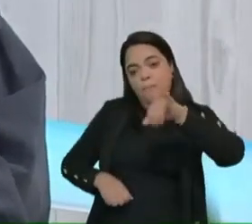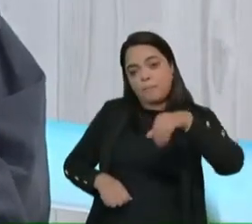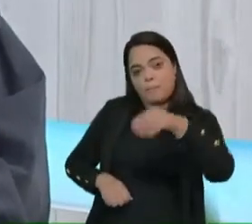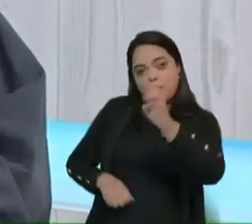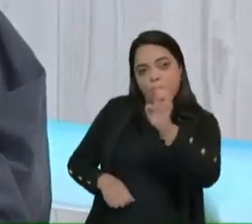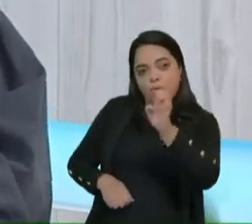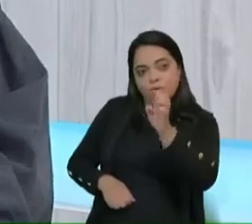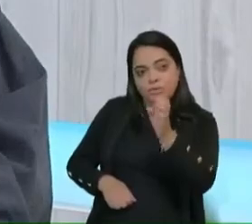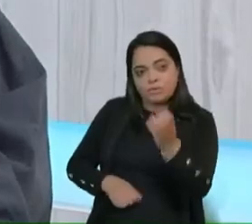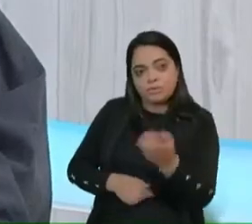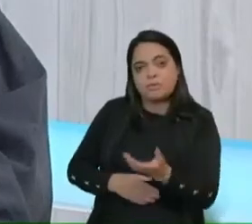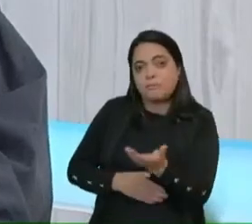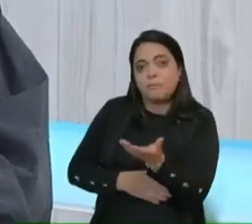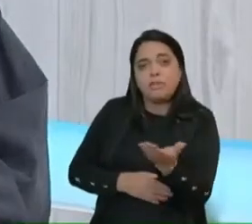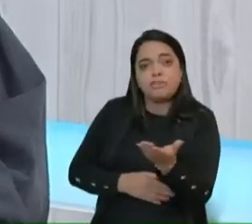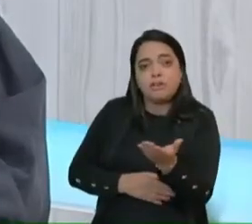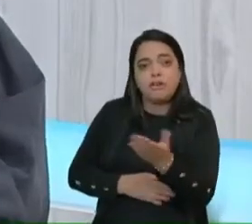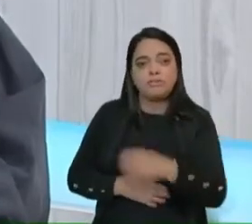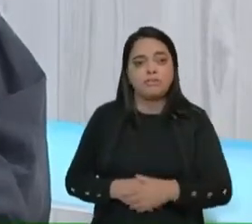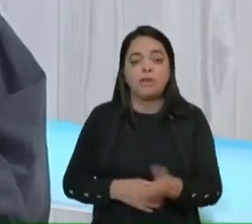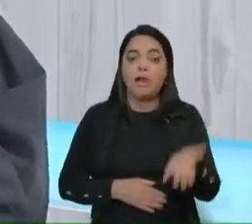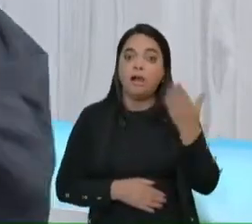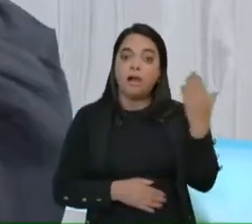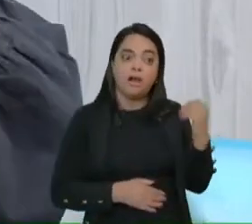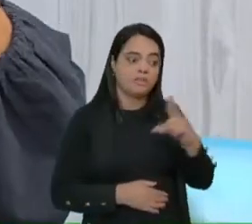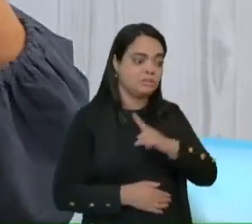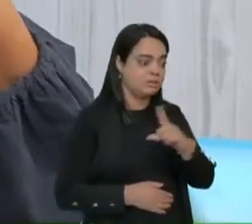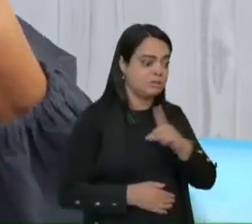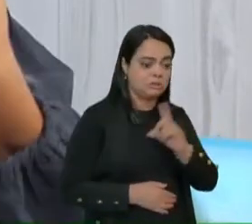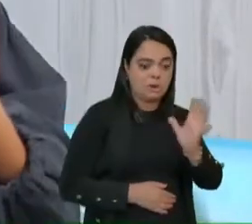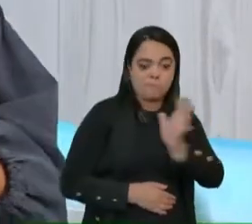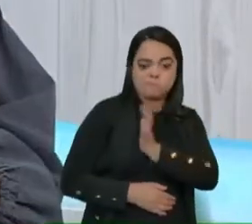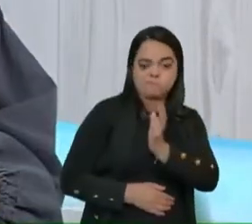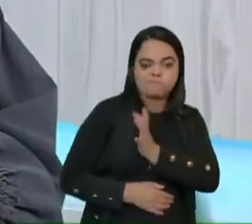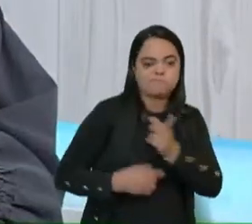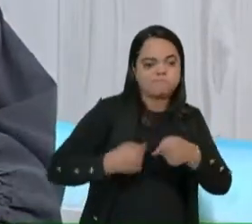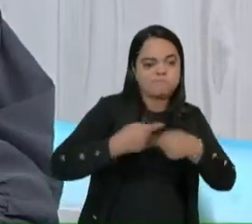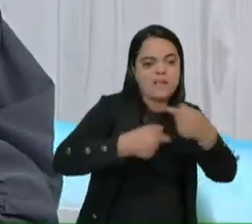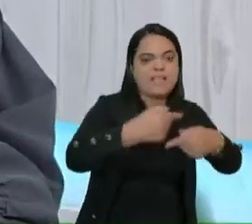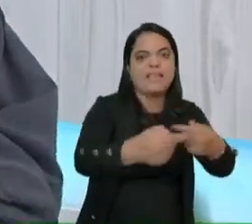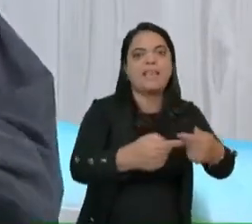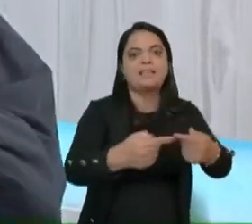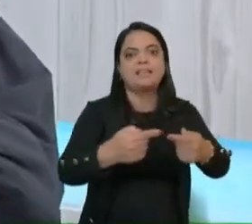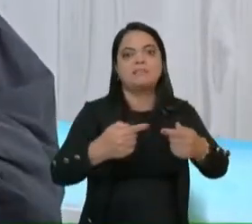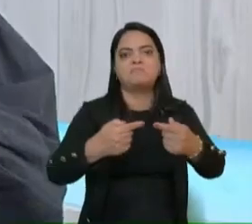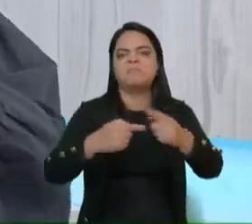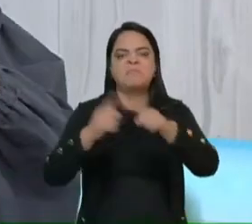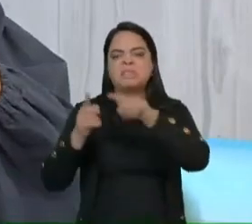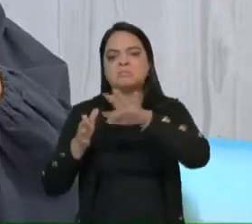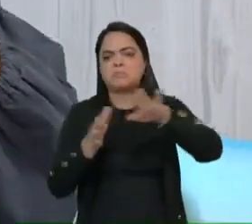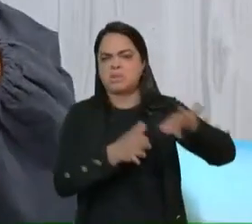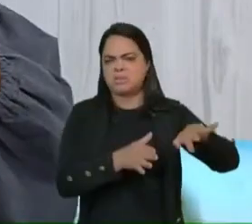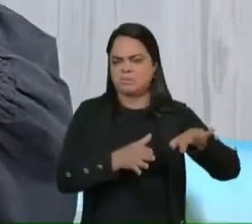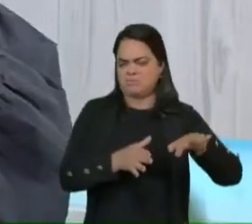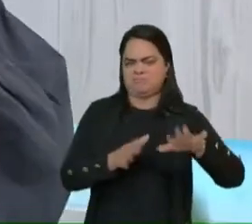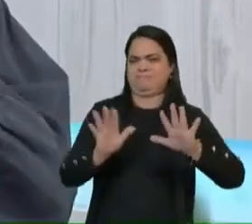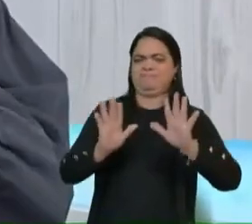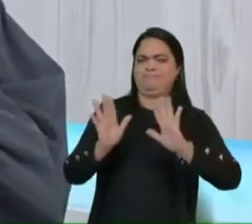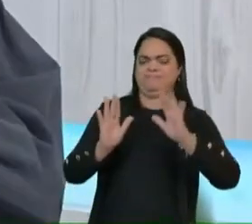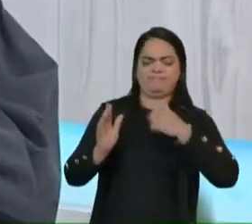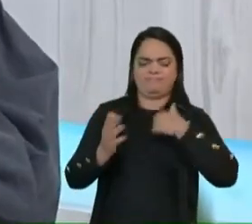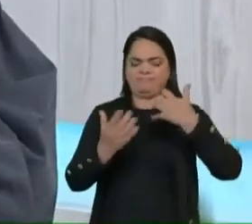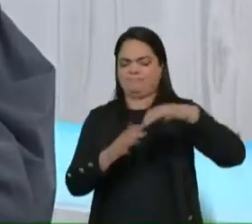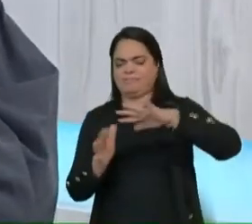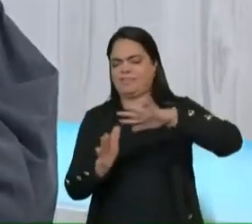imagina ele ele ele ia herdar um reino ele abre mão de tudo isso né porque ele fala oi pera aí né Tem